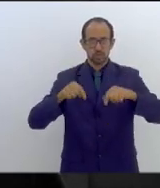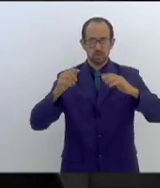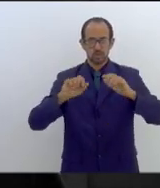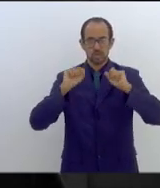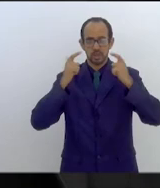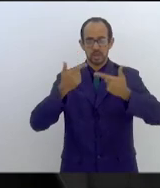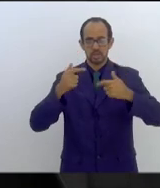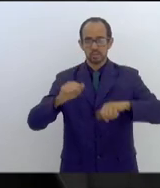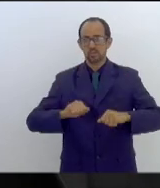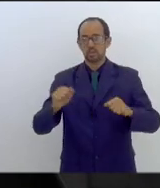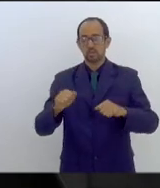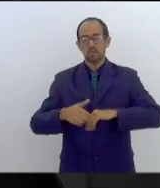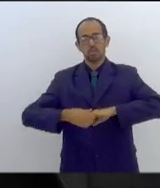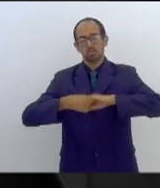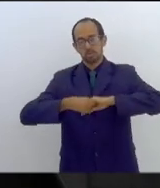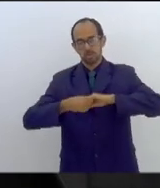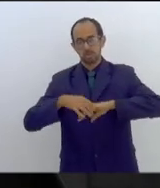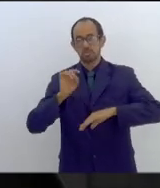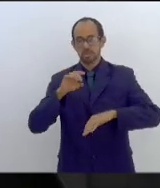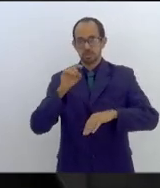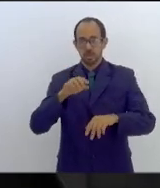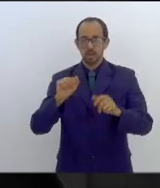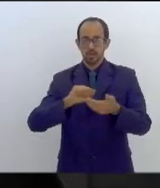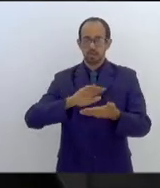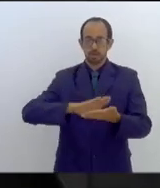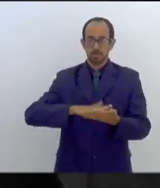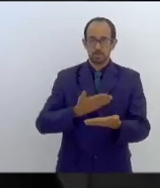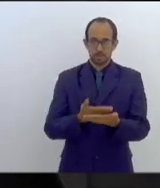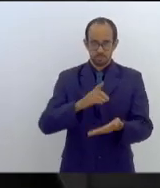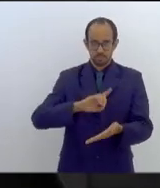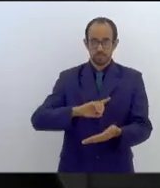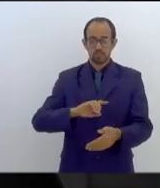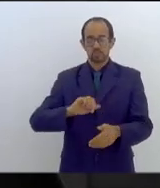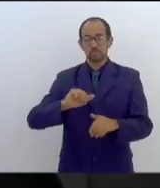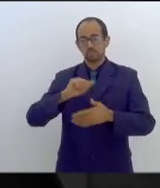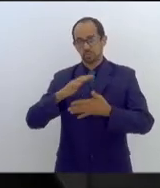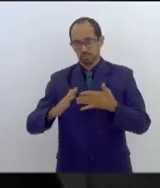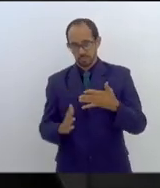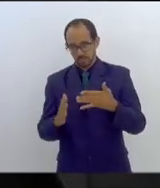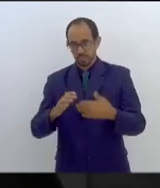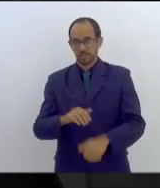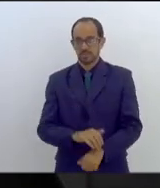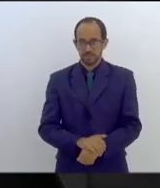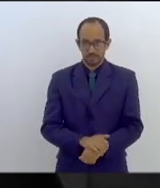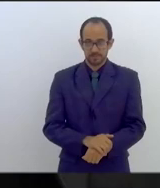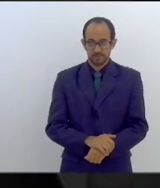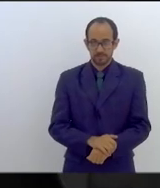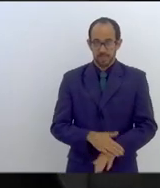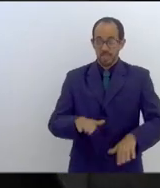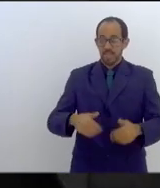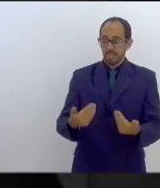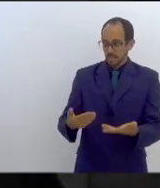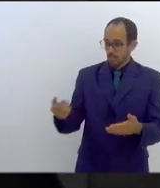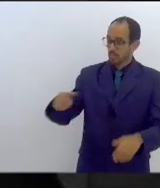saudação especial ao nosso intérprete da língua brasileira de sinais. Deputada Marta Rocha, eu venho ao plenário, venho à tribuna mais uma